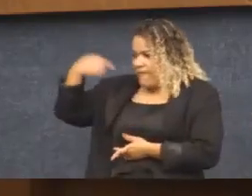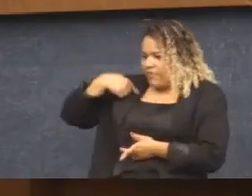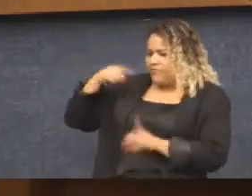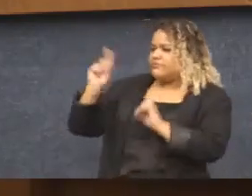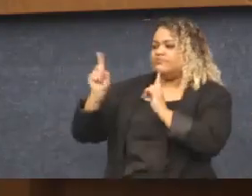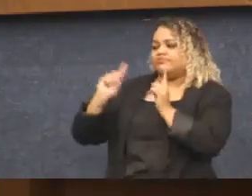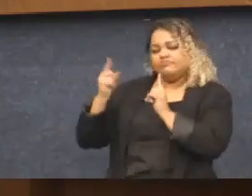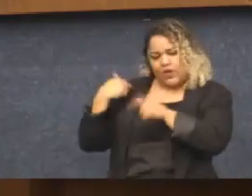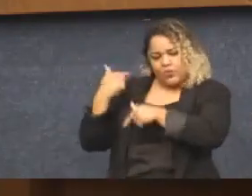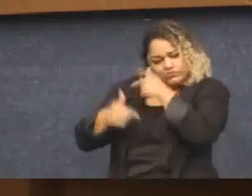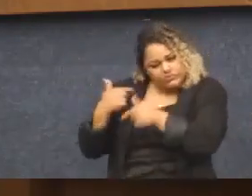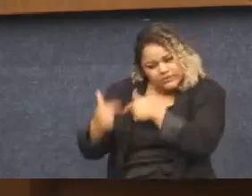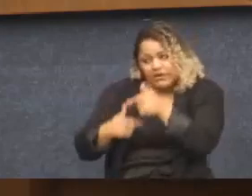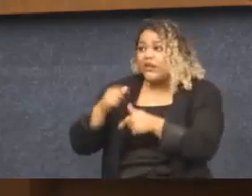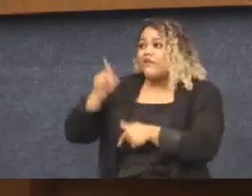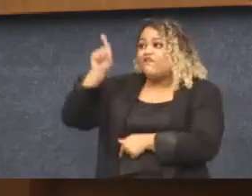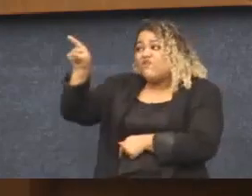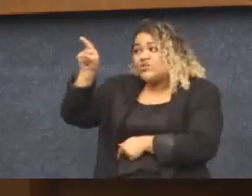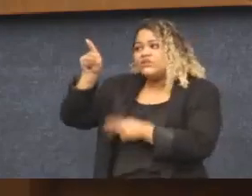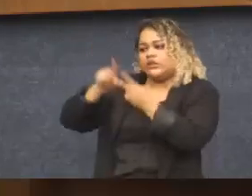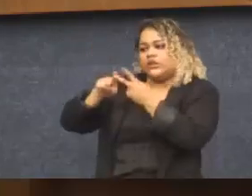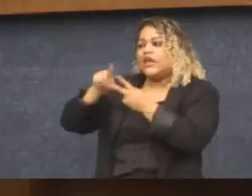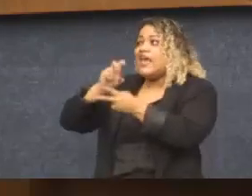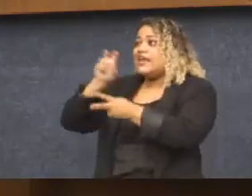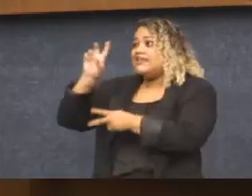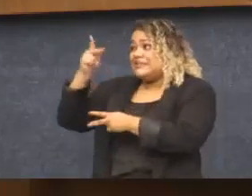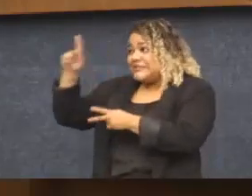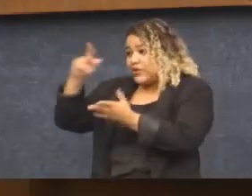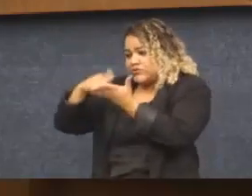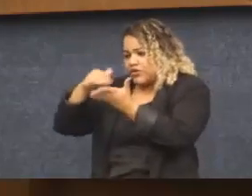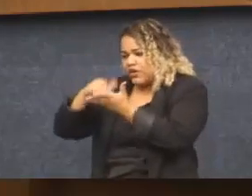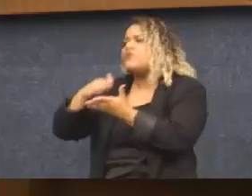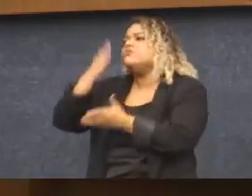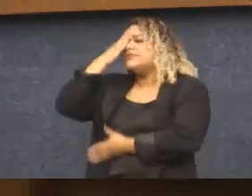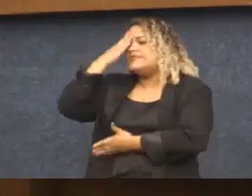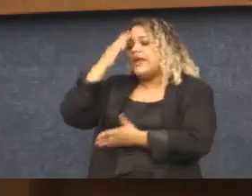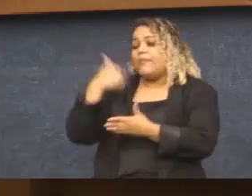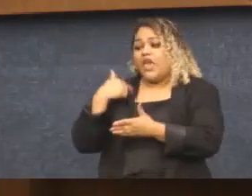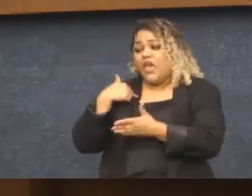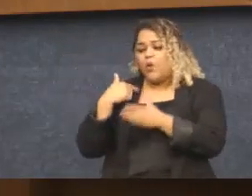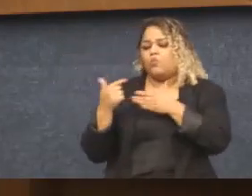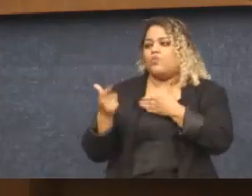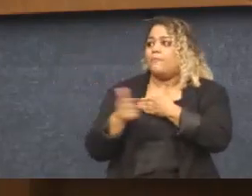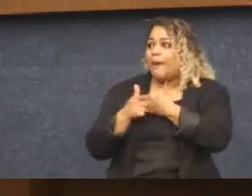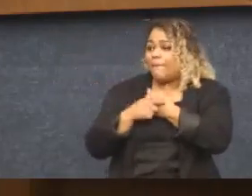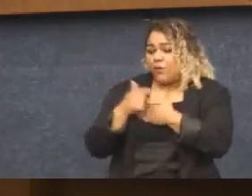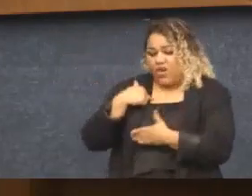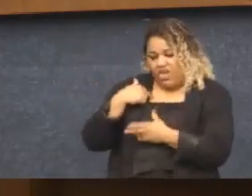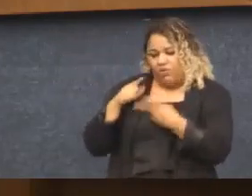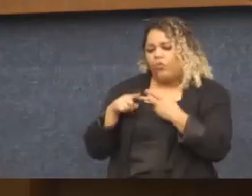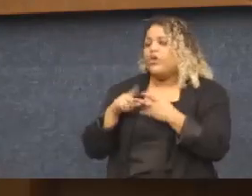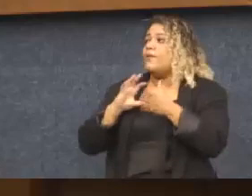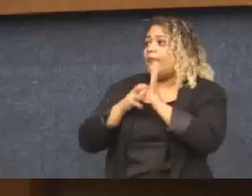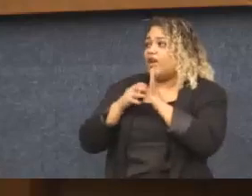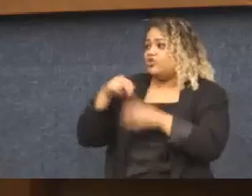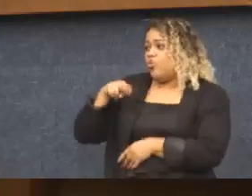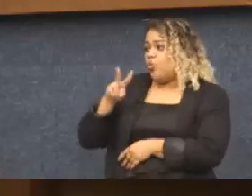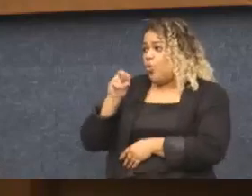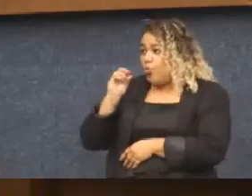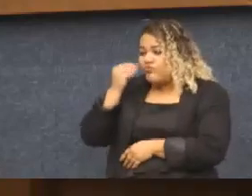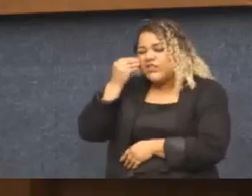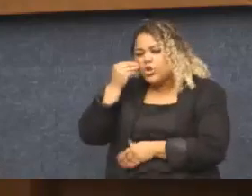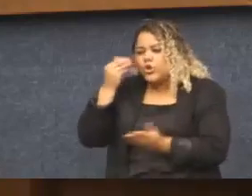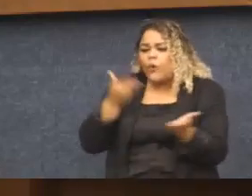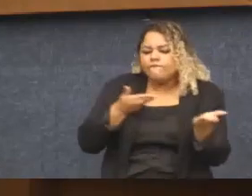e ex-secretário Josué Valadão sabe muito bem o papel que eu e o Partido Novo tivemos nessa articulação para